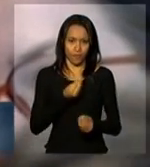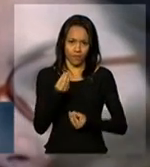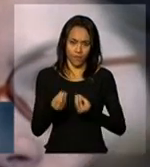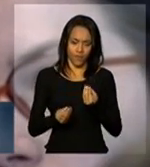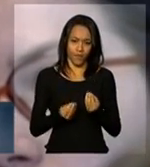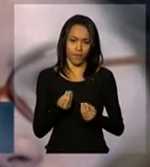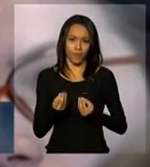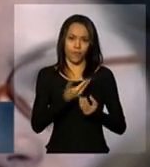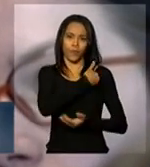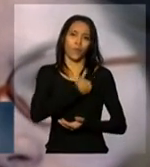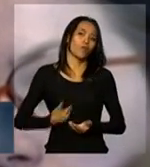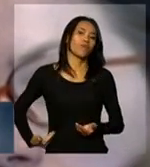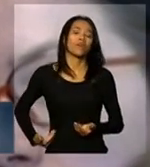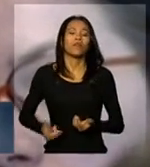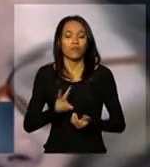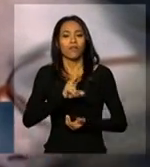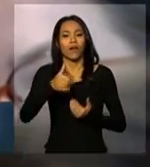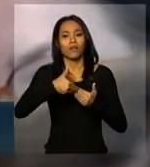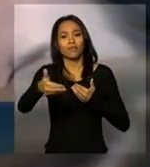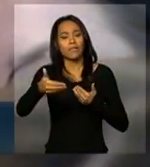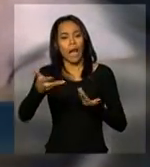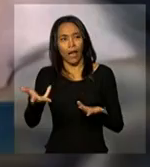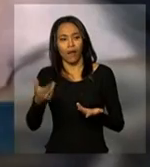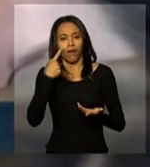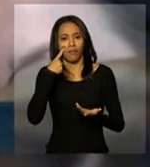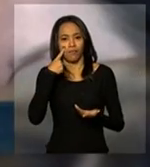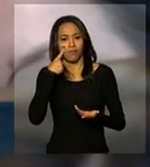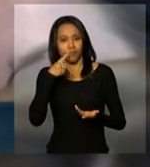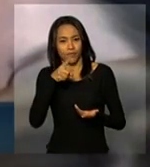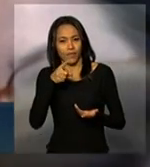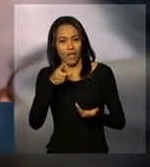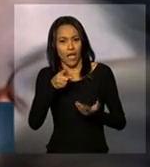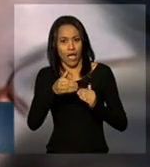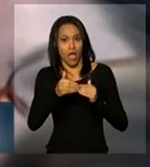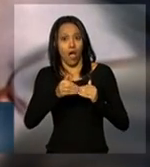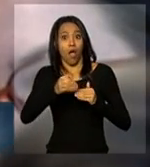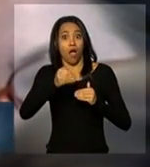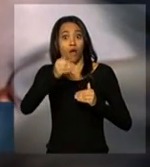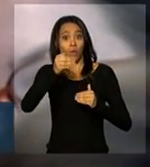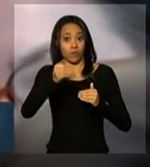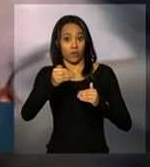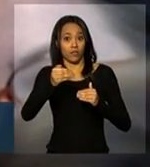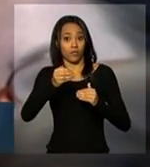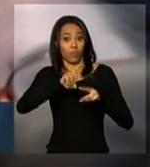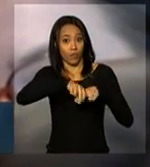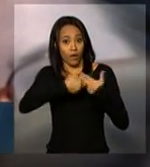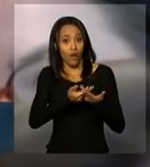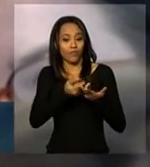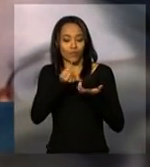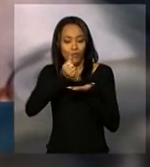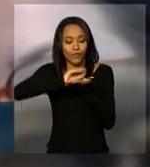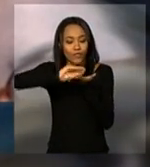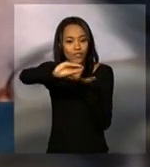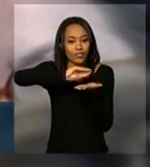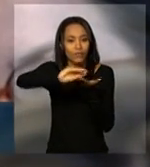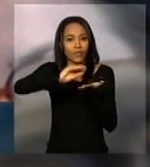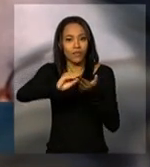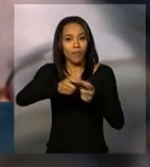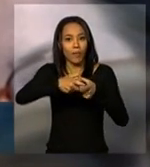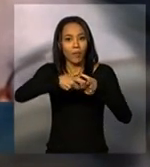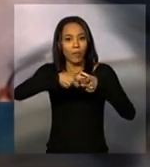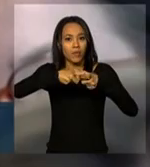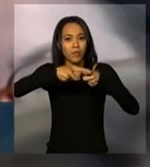O governo fala que a expectativa é alçar o crescimento em função do investimento.